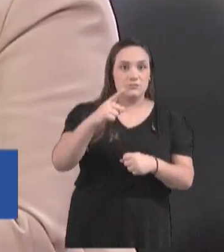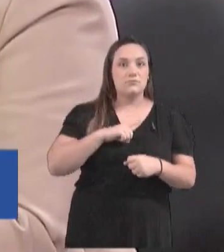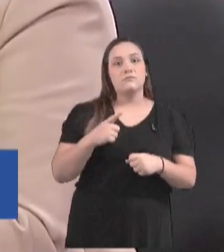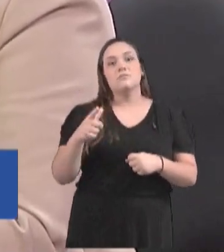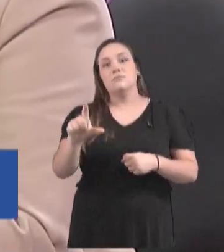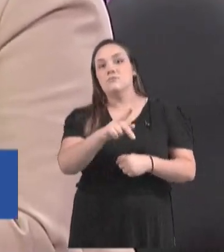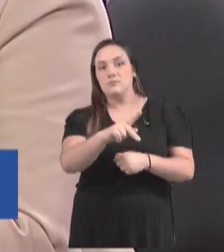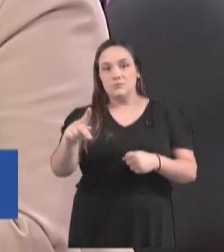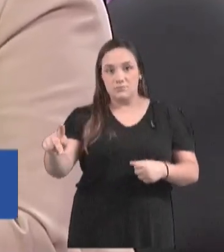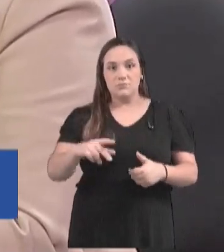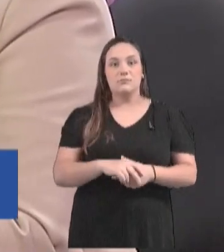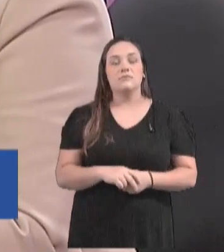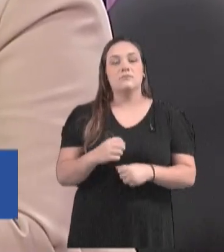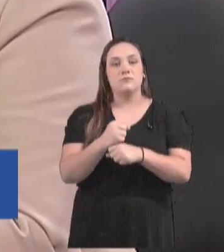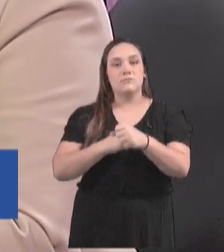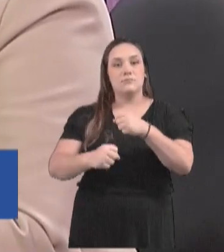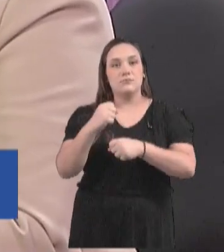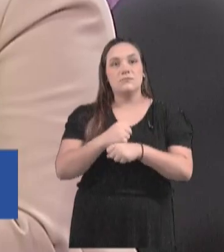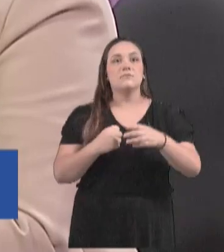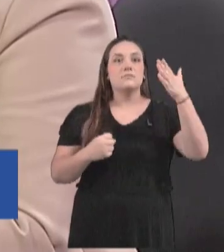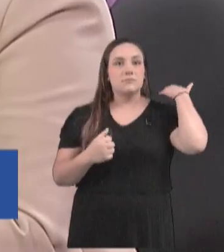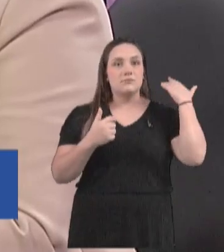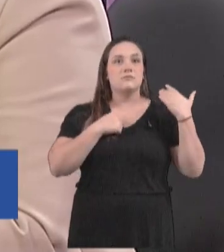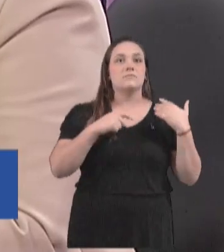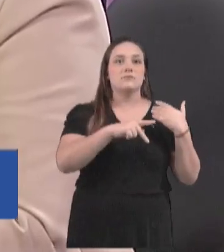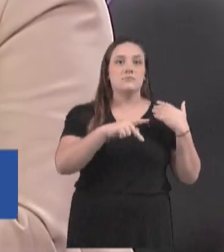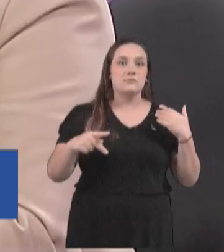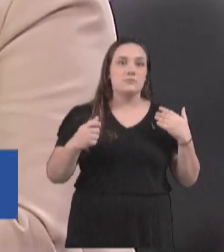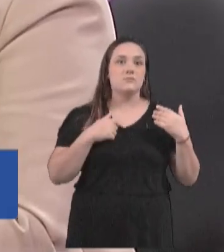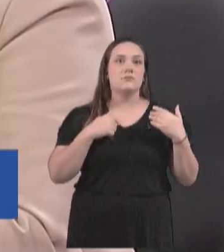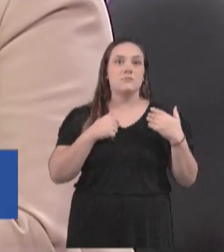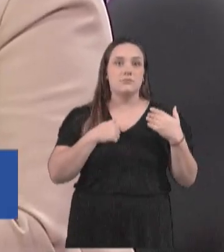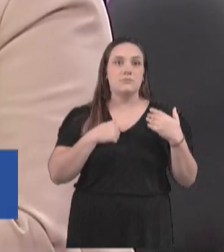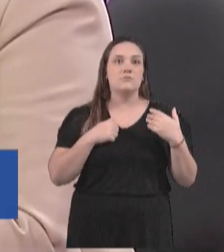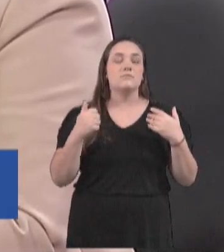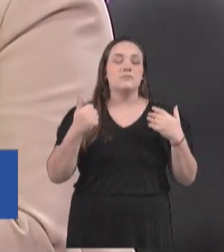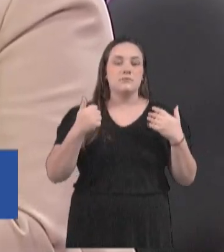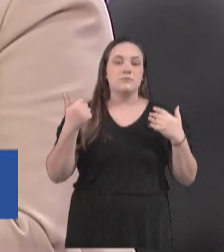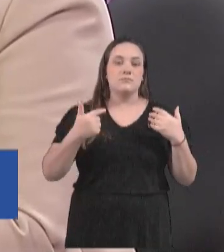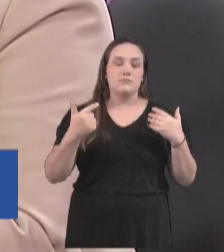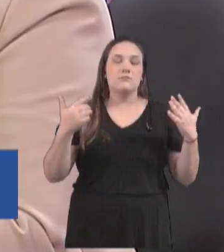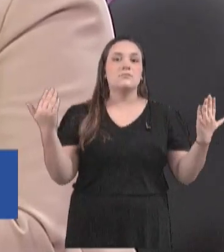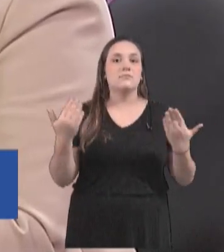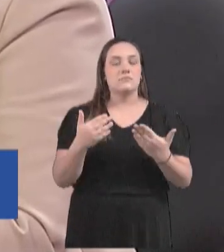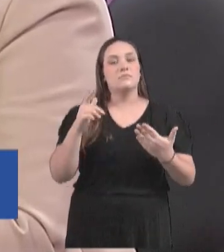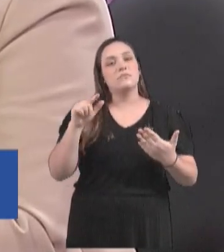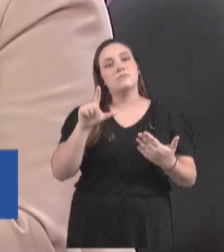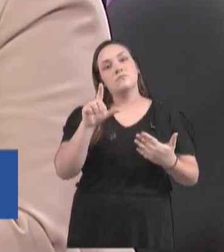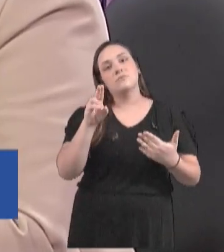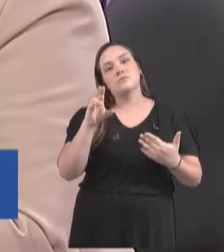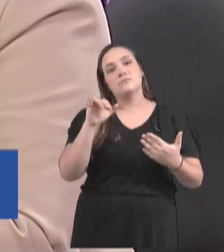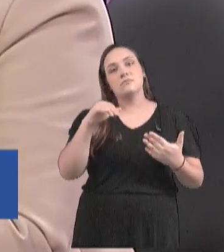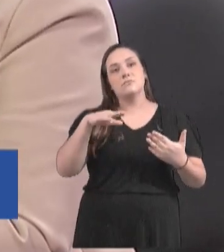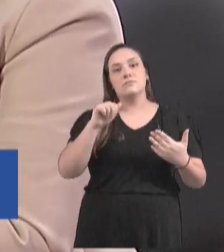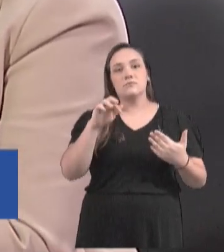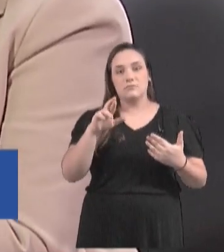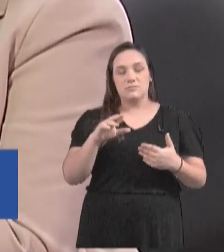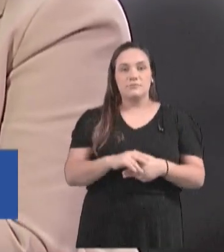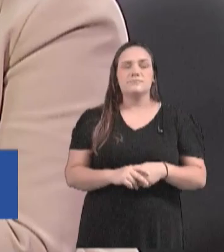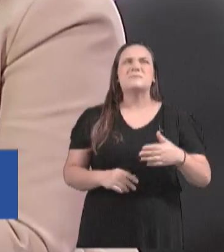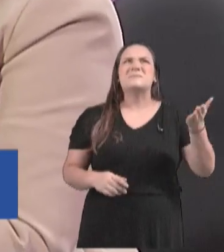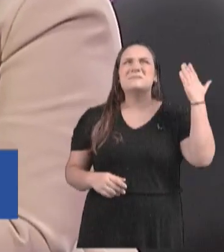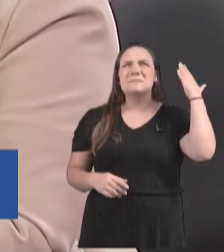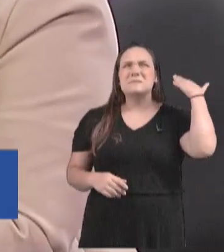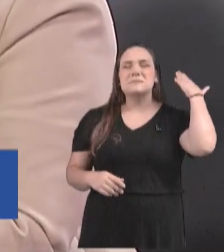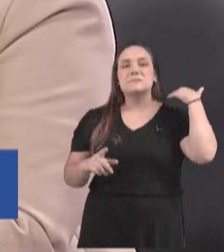presidente. Ano passado eu fui presidente, esse ano é o companheiro Lucimar Lacerda, e na época era Dr. João Miguel de Souza,